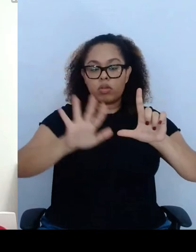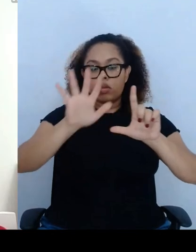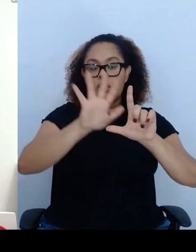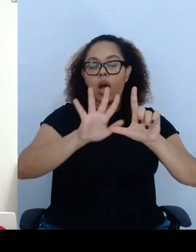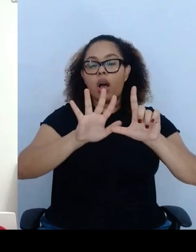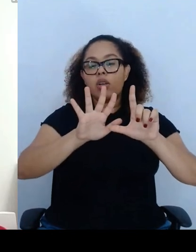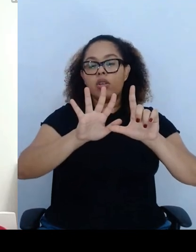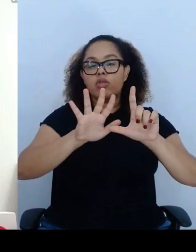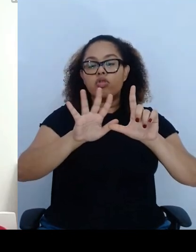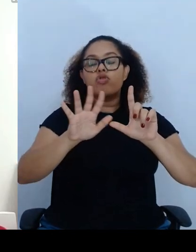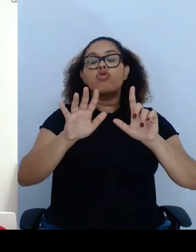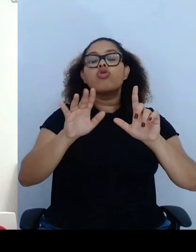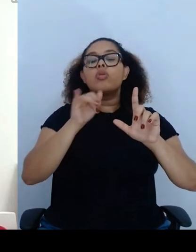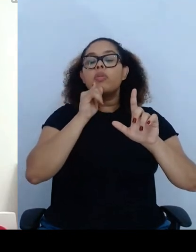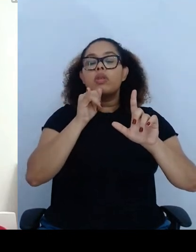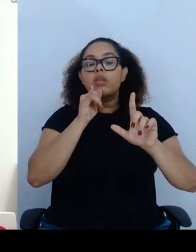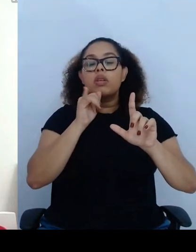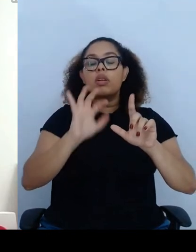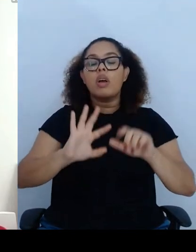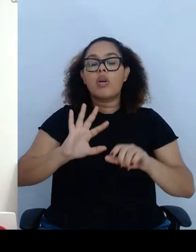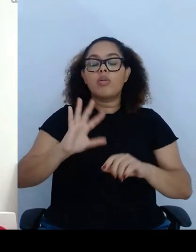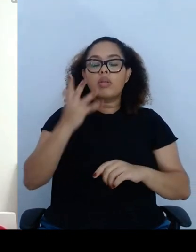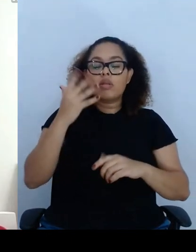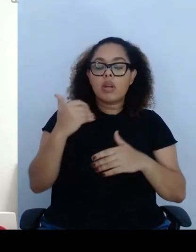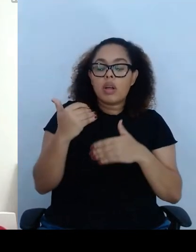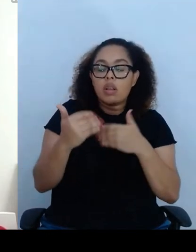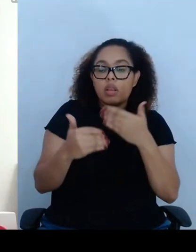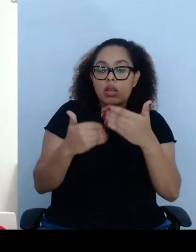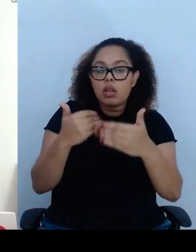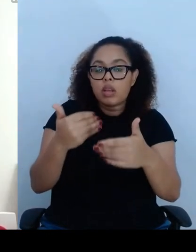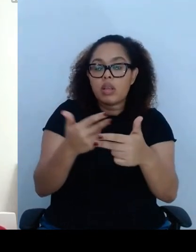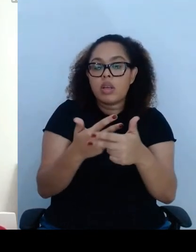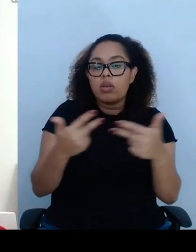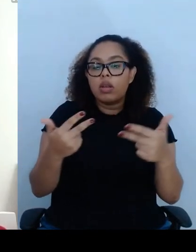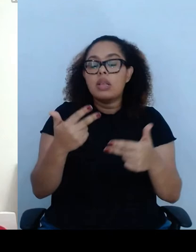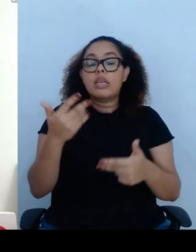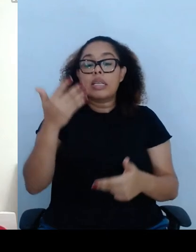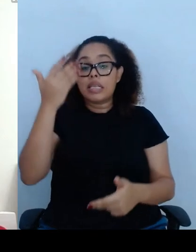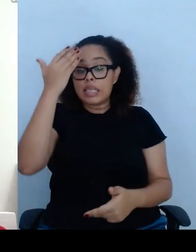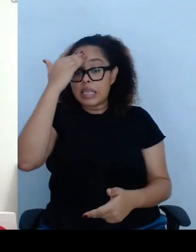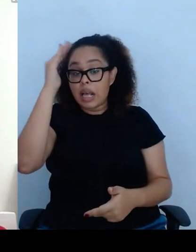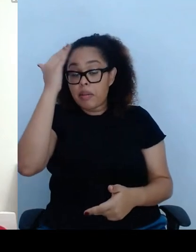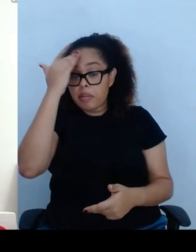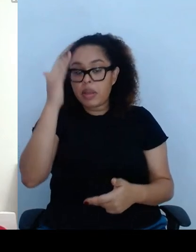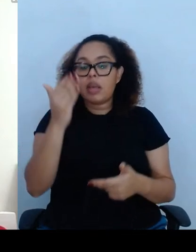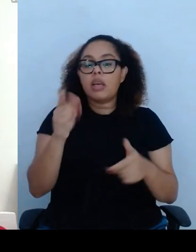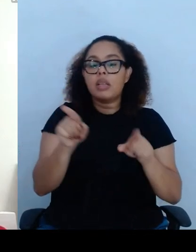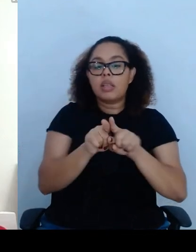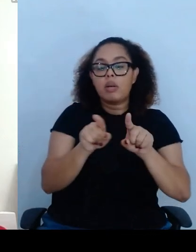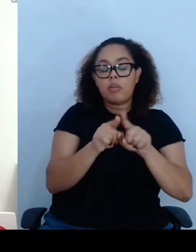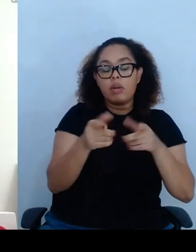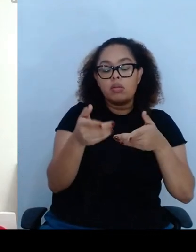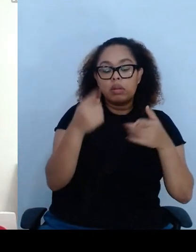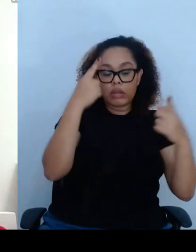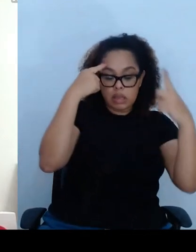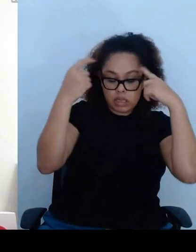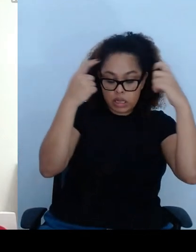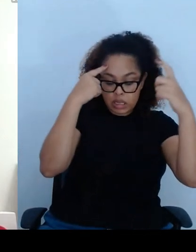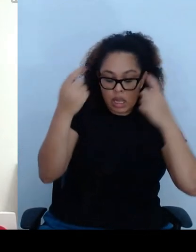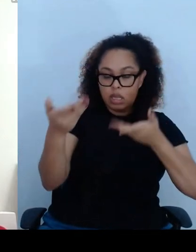que aconteceu muito mais lentamente as coisas que as pessoas sabiam e o modo de interagir com essas ideias